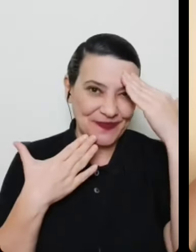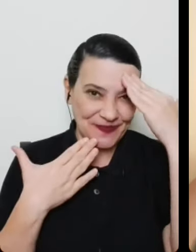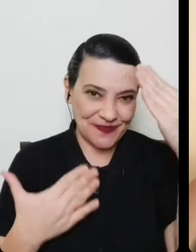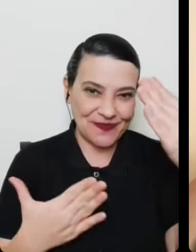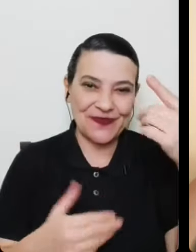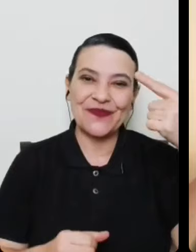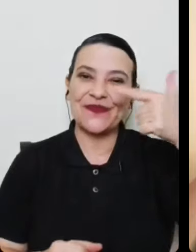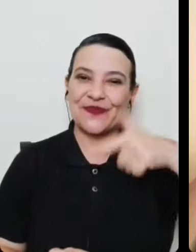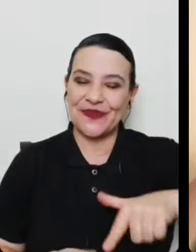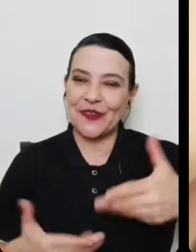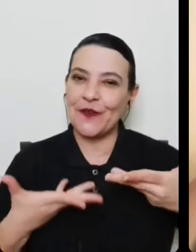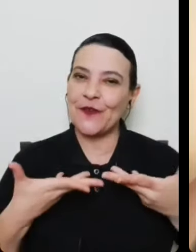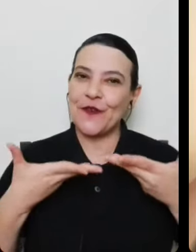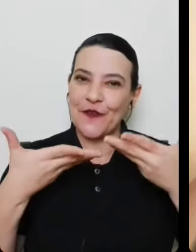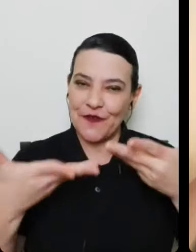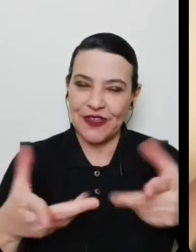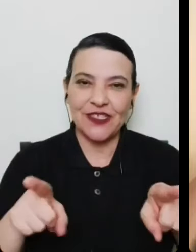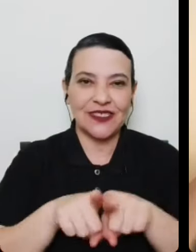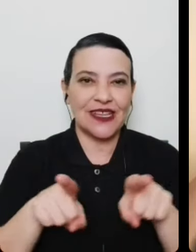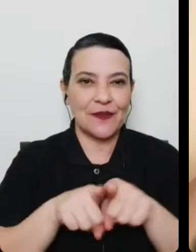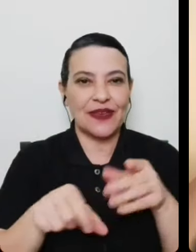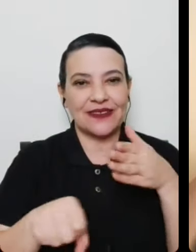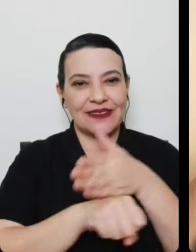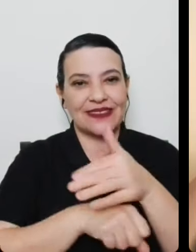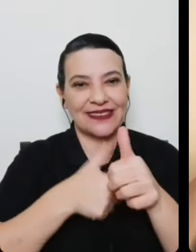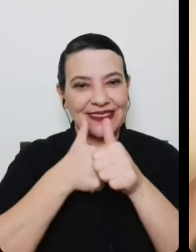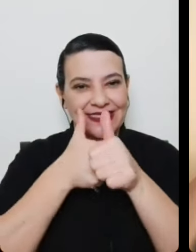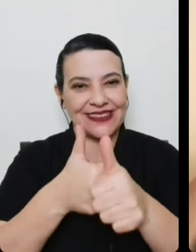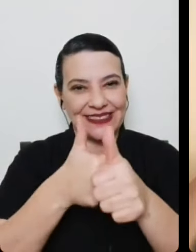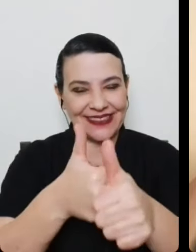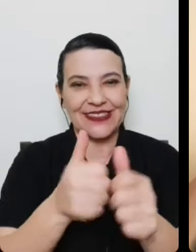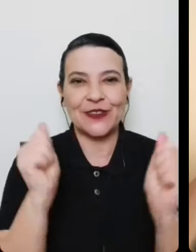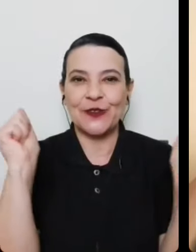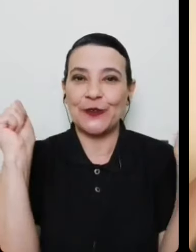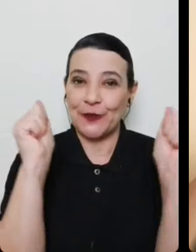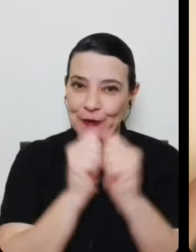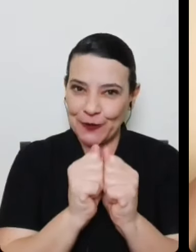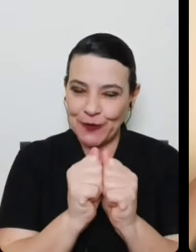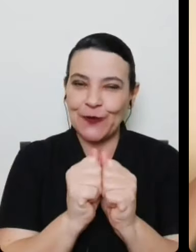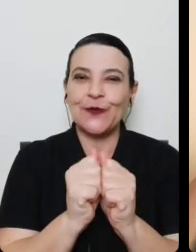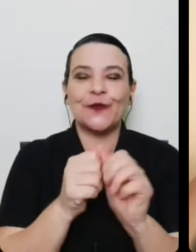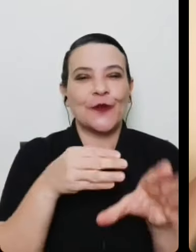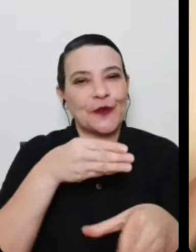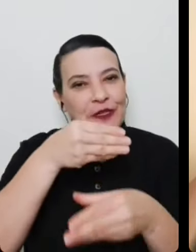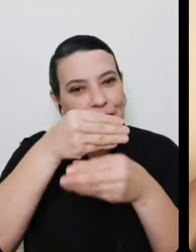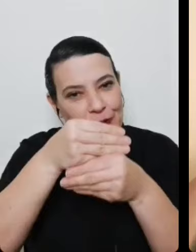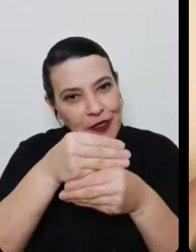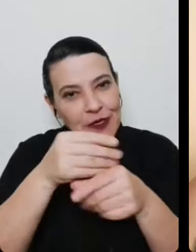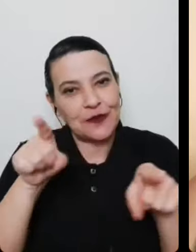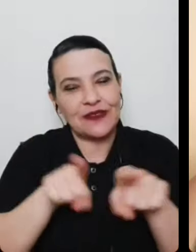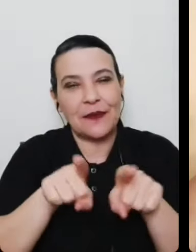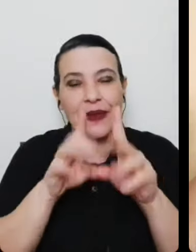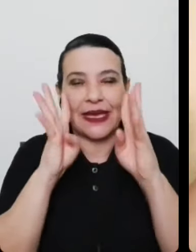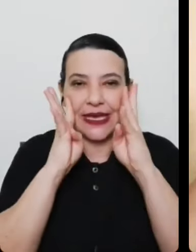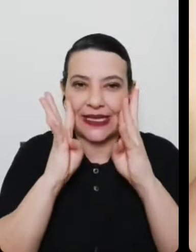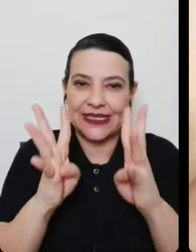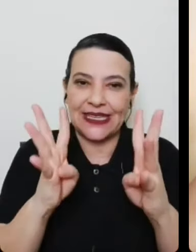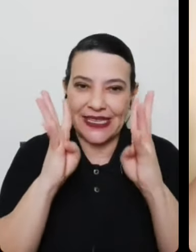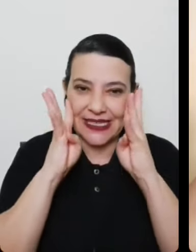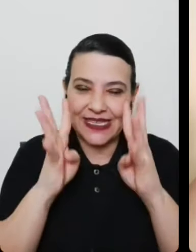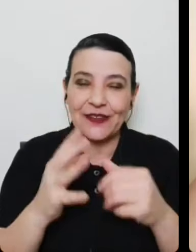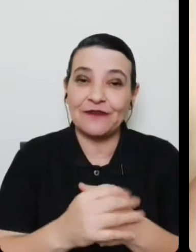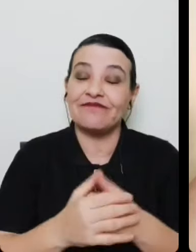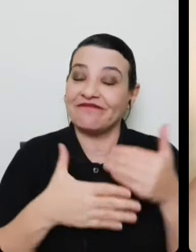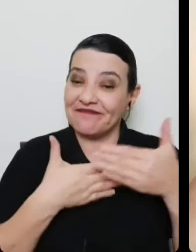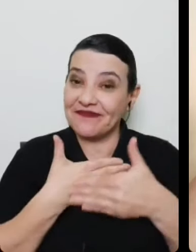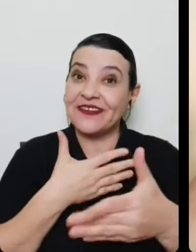vez o convite e a presença de todo mundo que teve aí, que contribuiu, ou que ouviu, e que a gente se